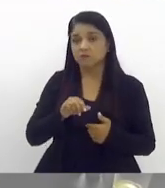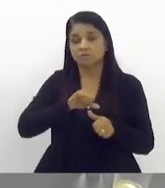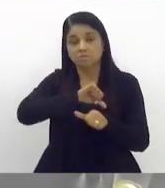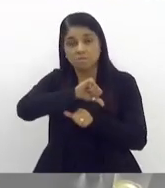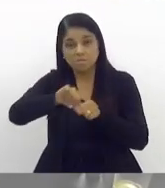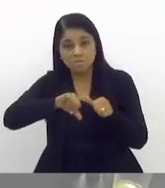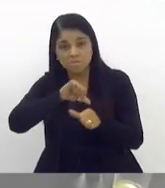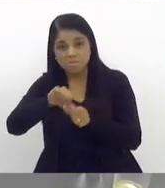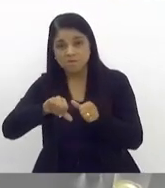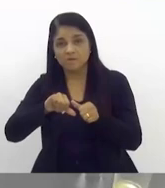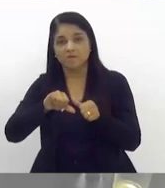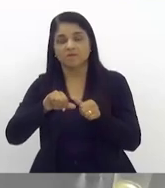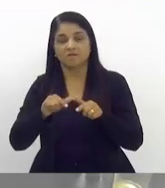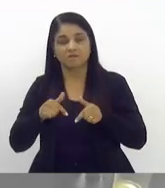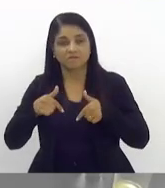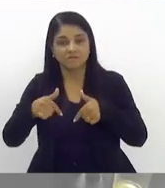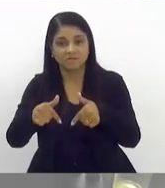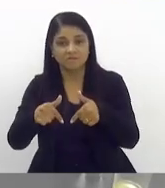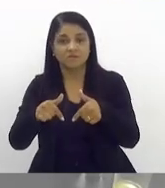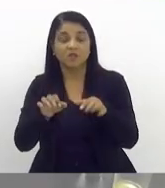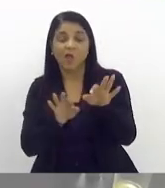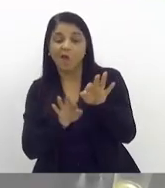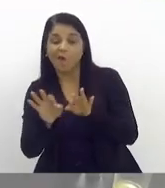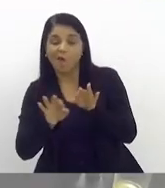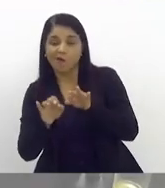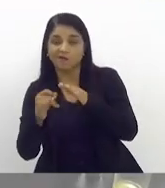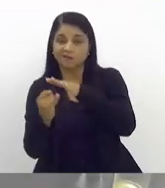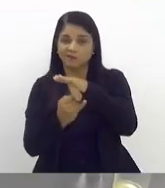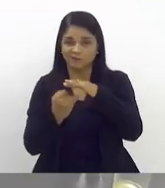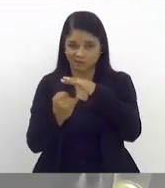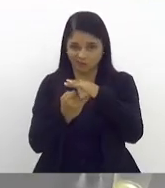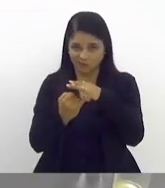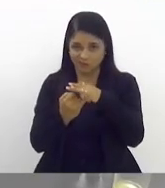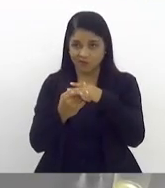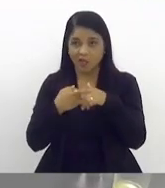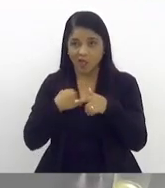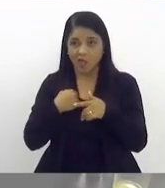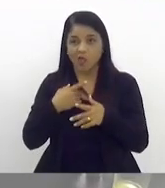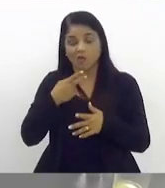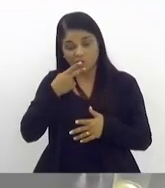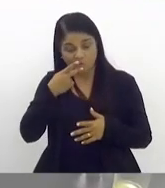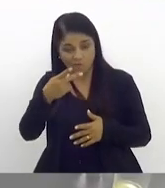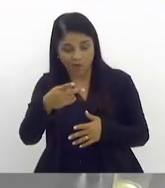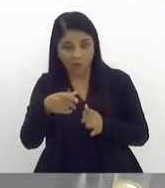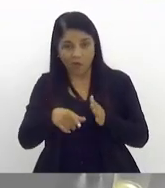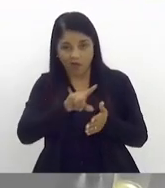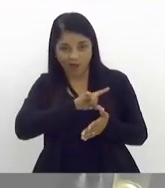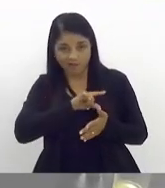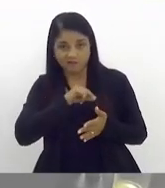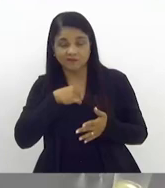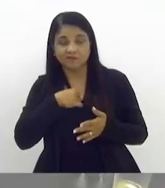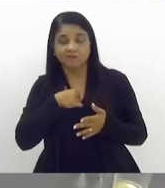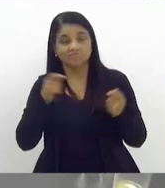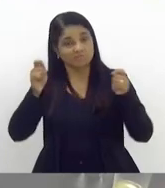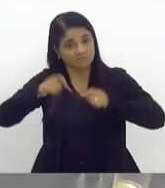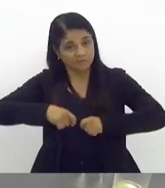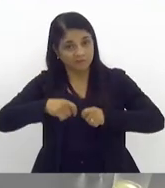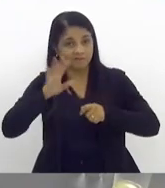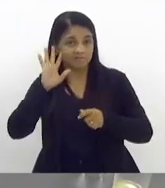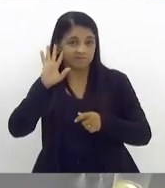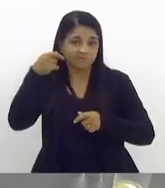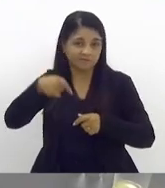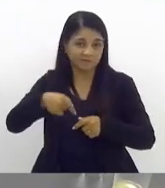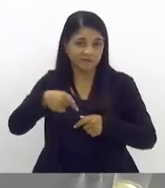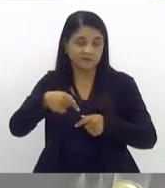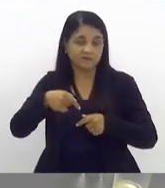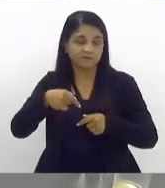e na organização do órgão. Eu já antecipo a discussão e me filio que a gente tem que ter a capacidade maior do que o